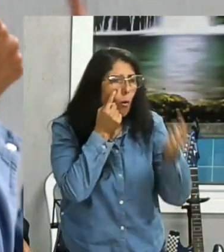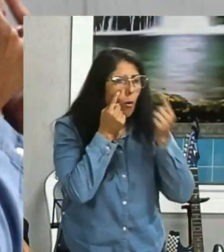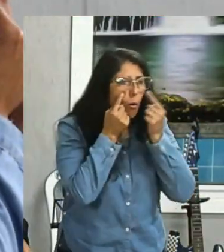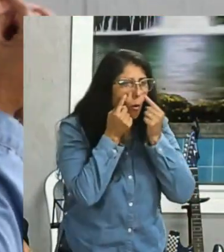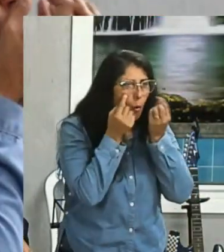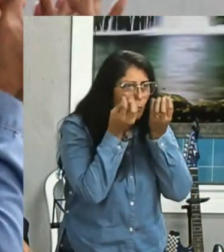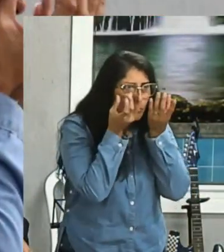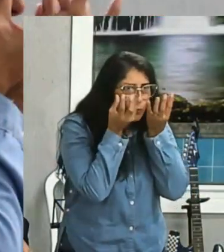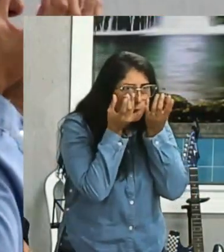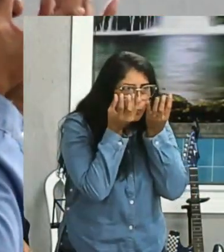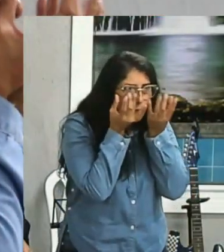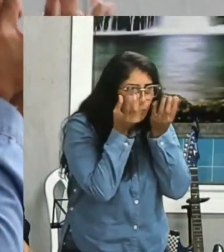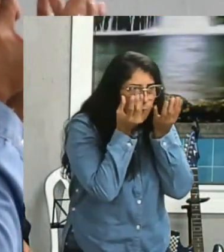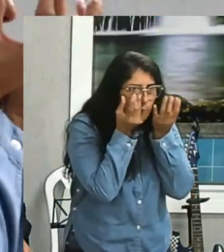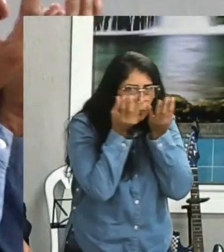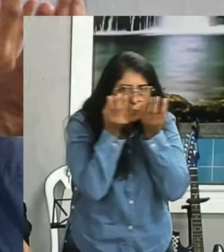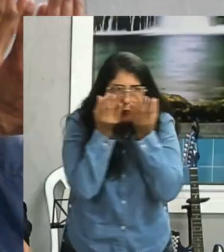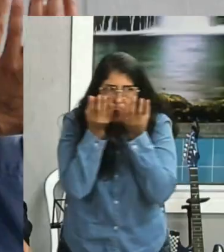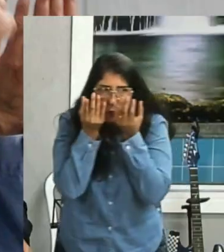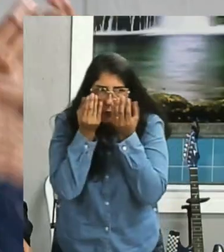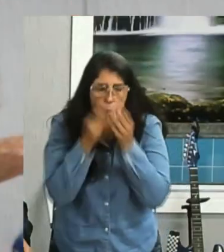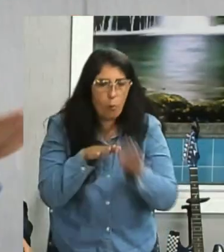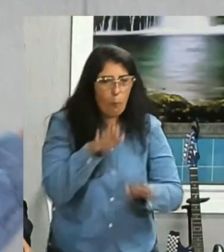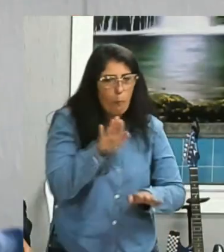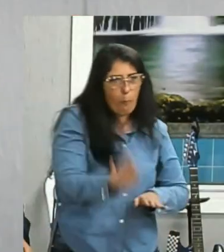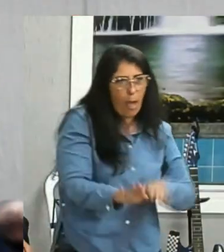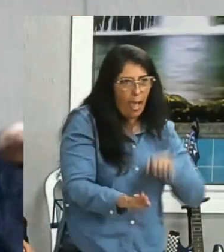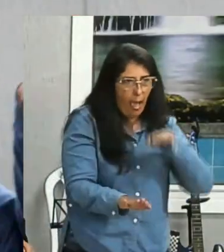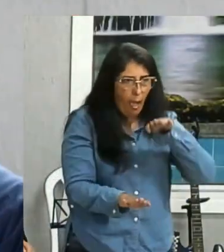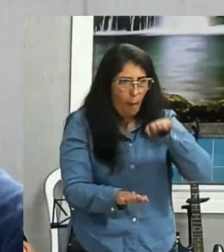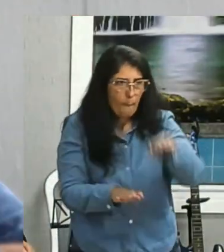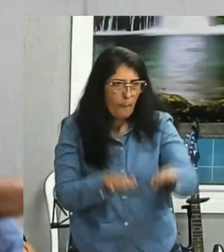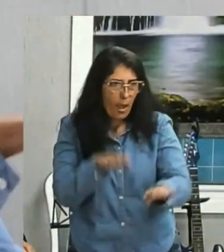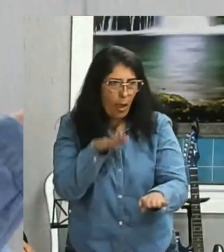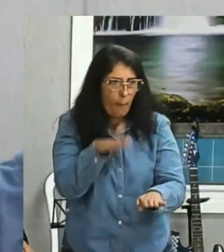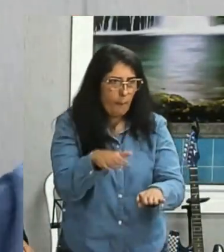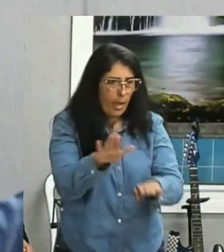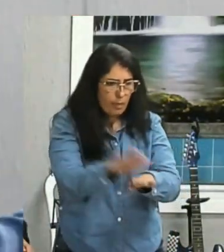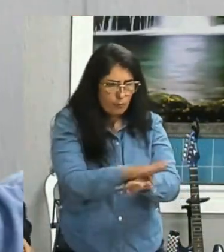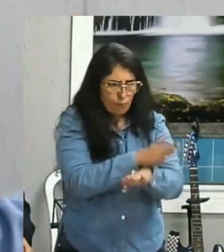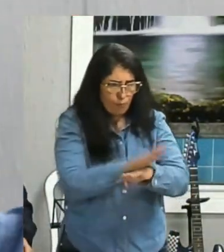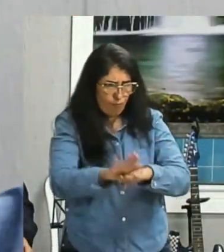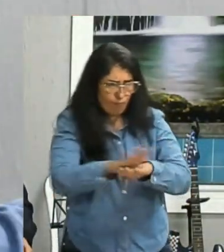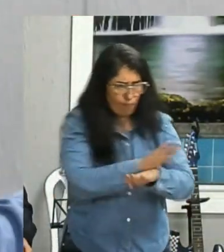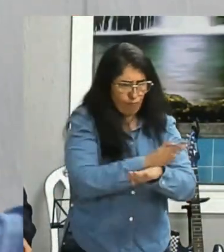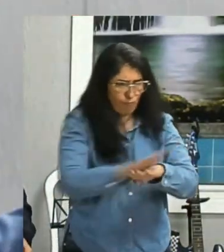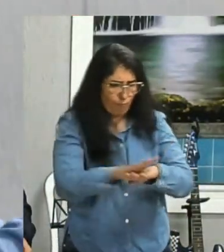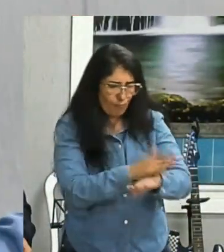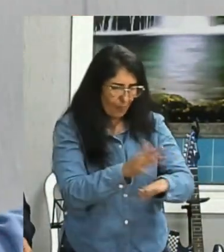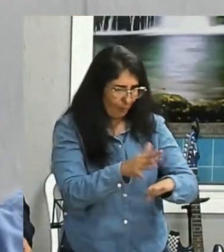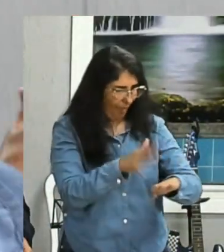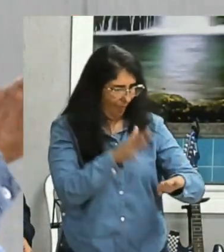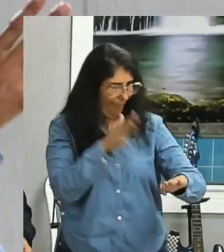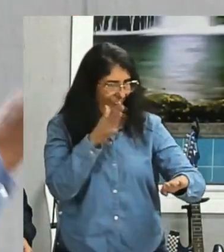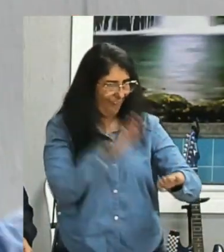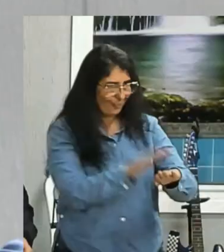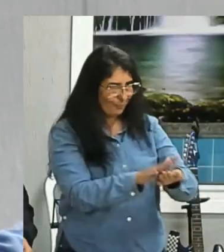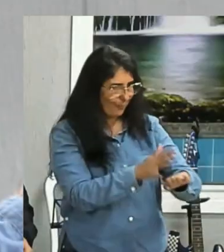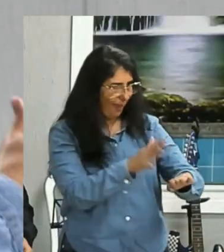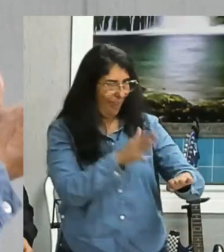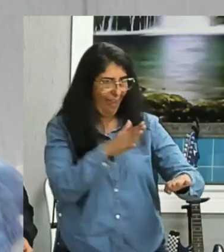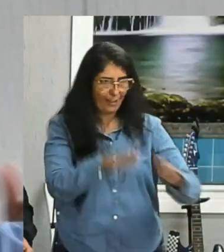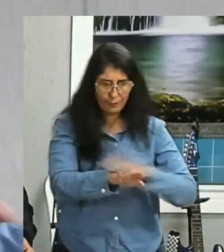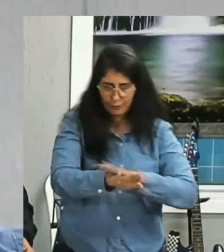fogo, os pés semelhantes ao bronze polido, como que